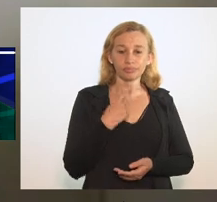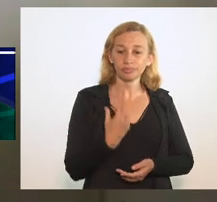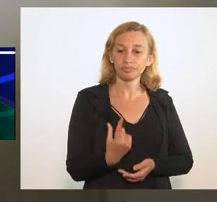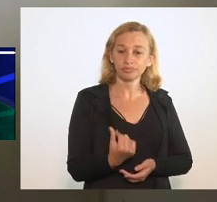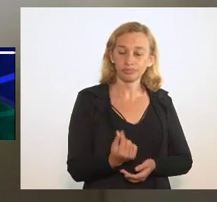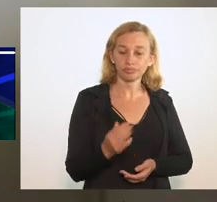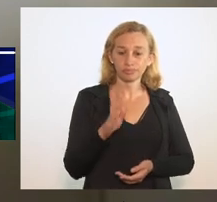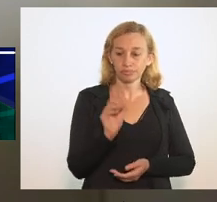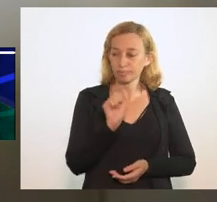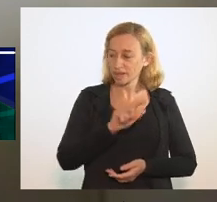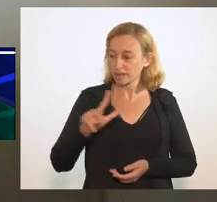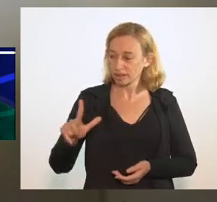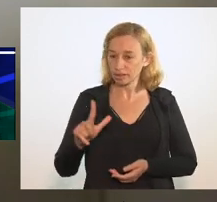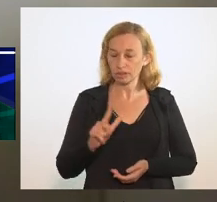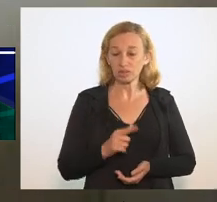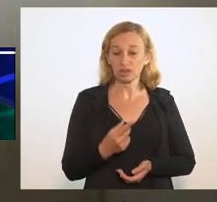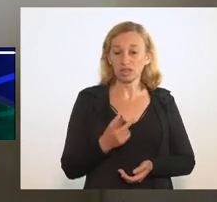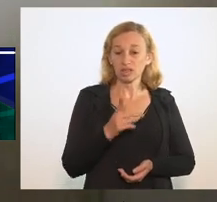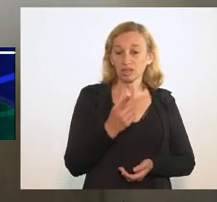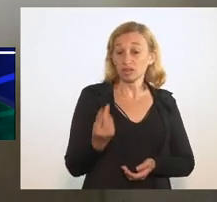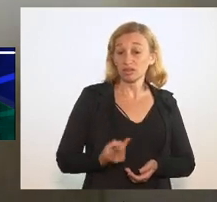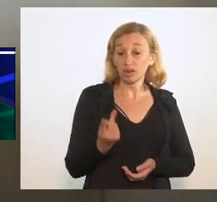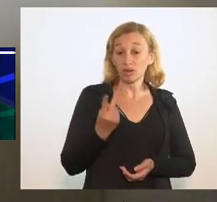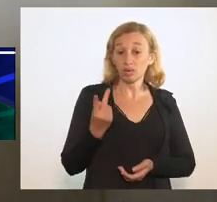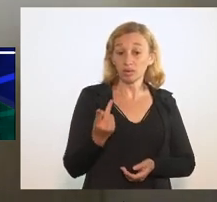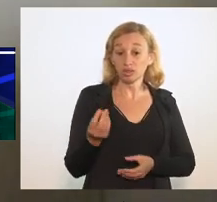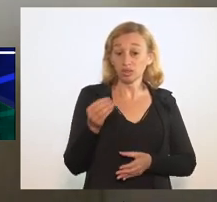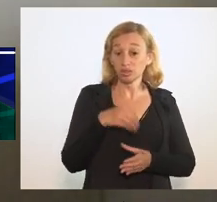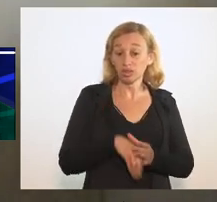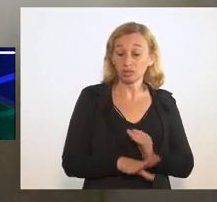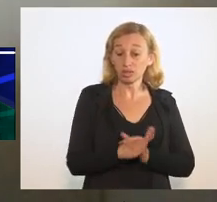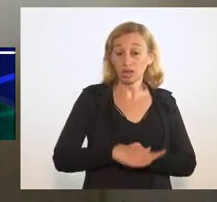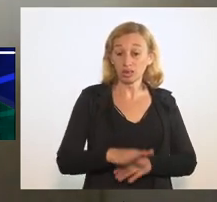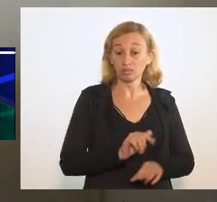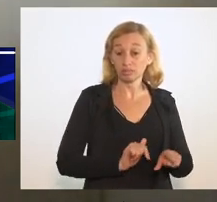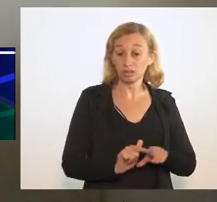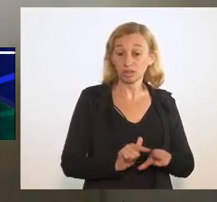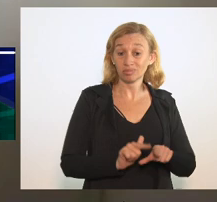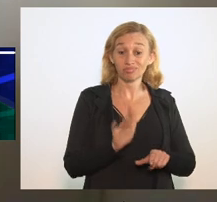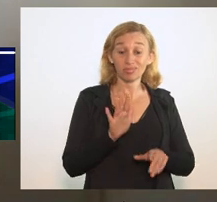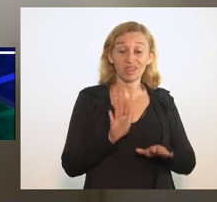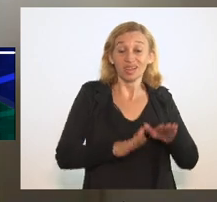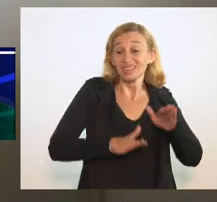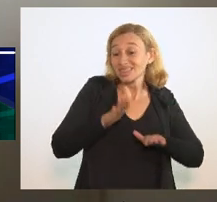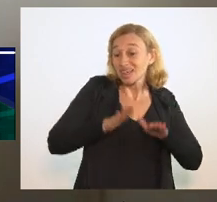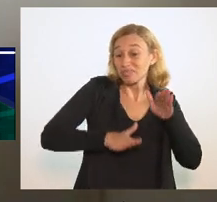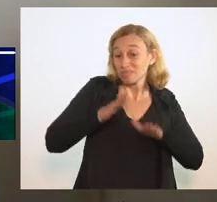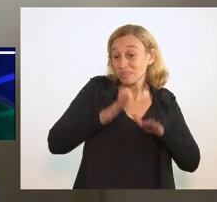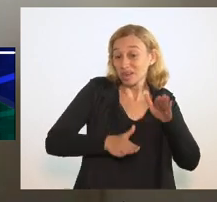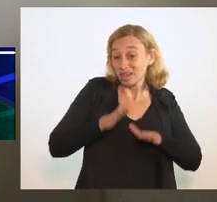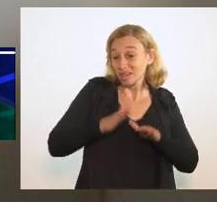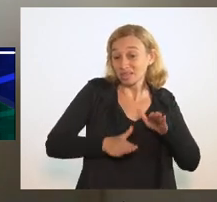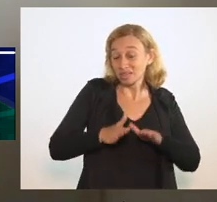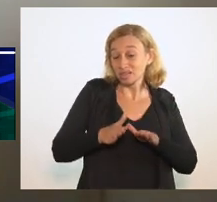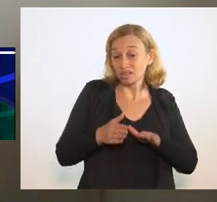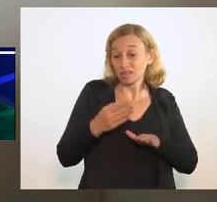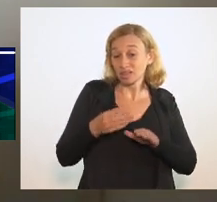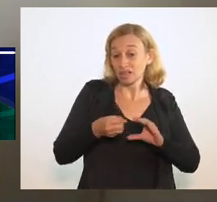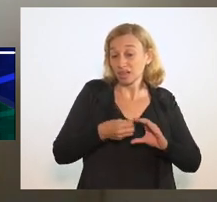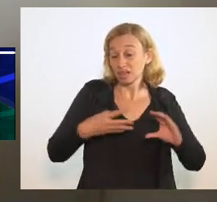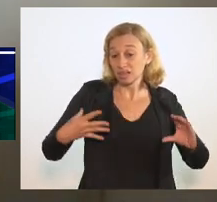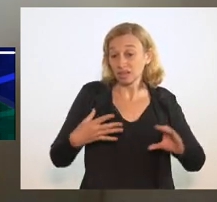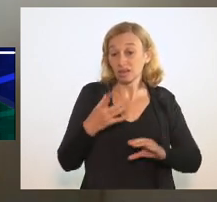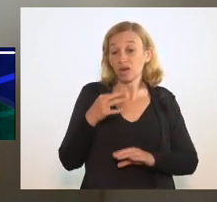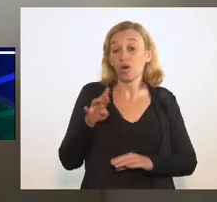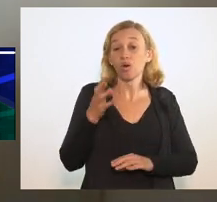barril em valores aquém do mercado, porque isso depende de classificação do tipo de óleo.